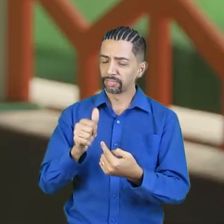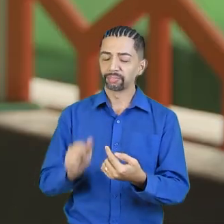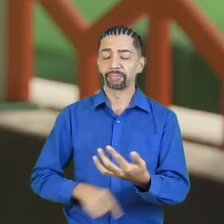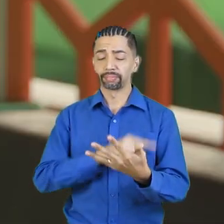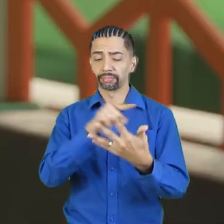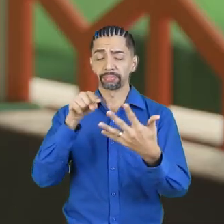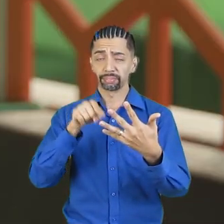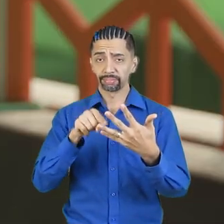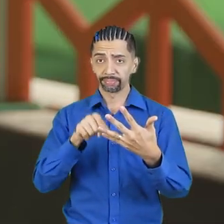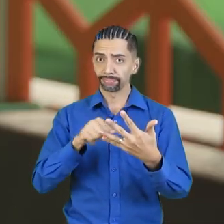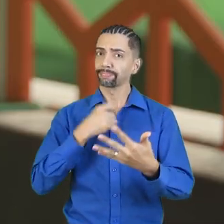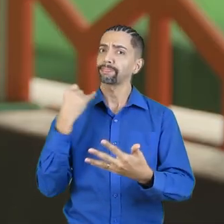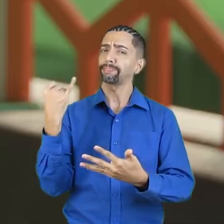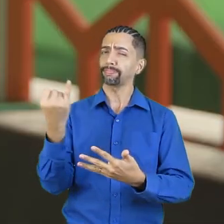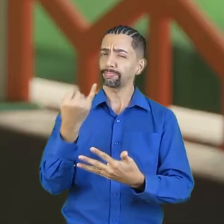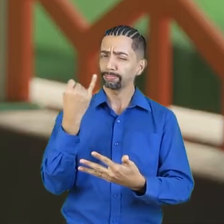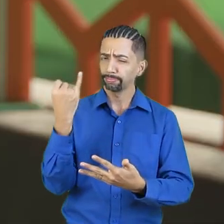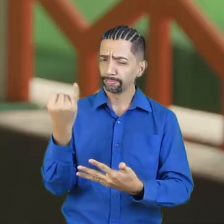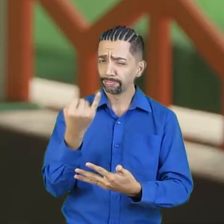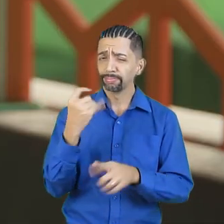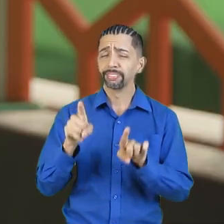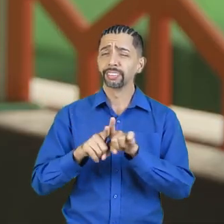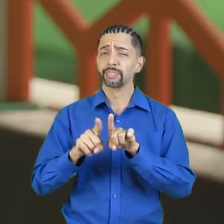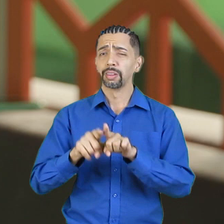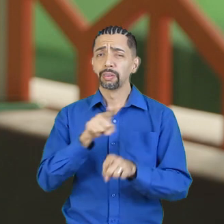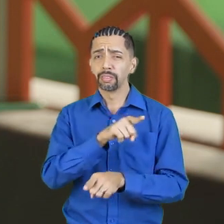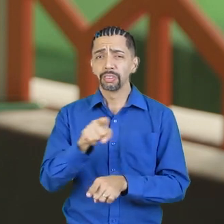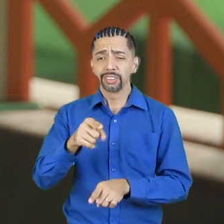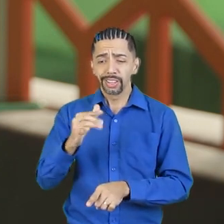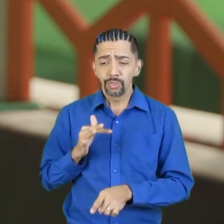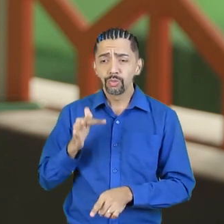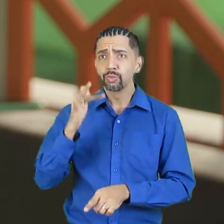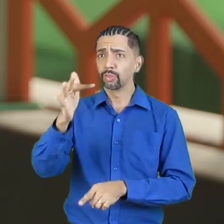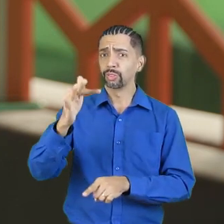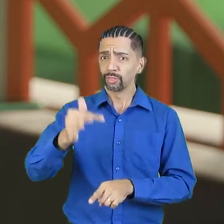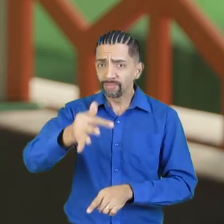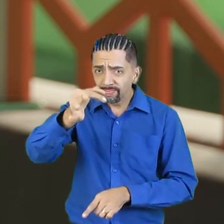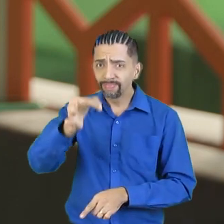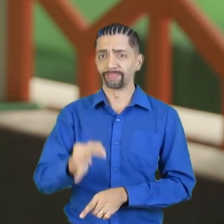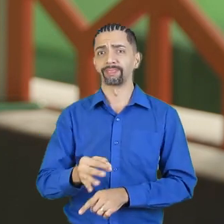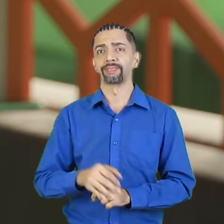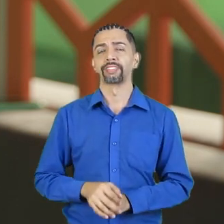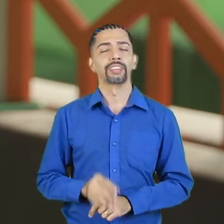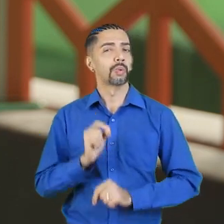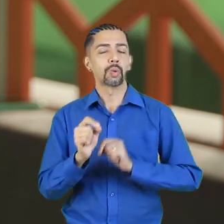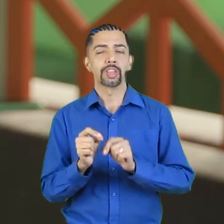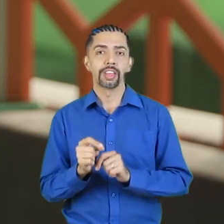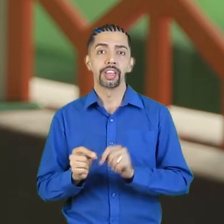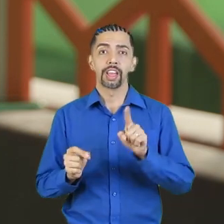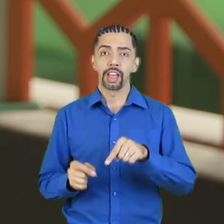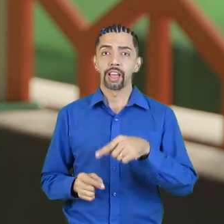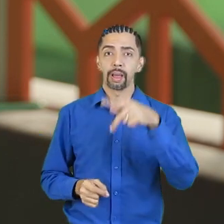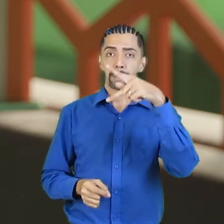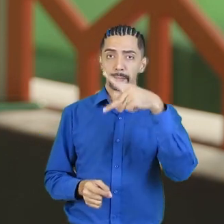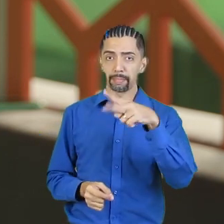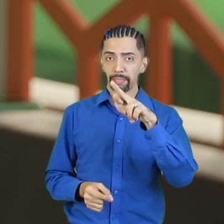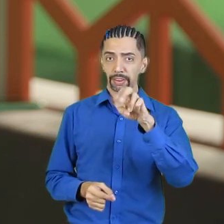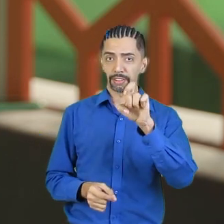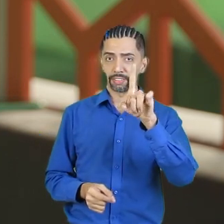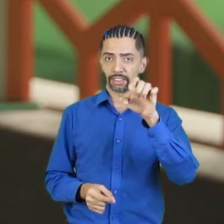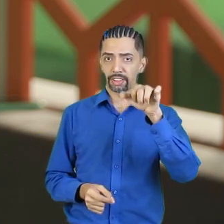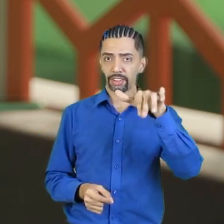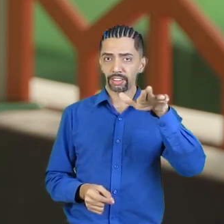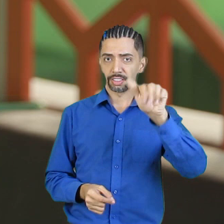quinta orientação é imprescindível para um futuro garantido. Estou falando de uma previdência privada, estou